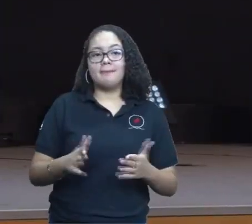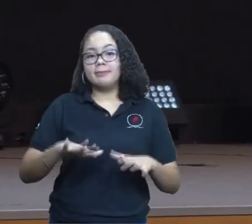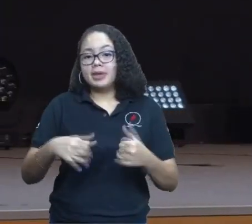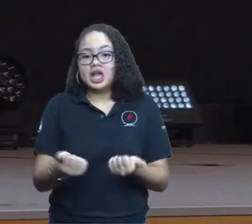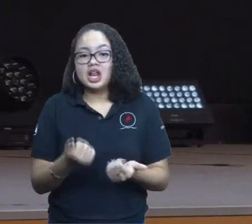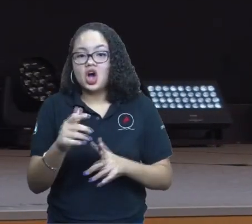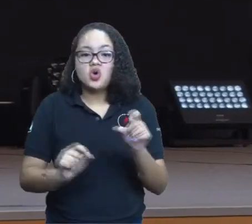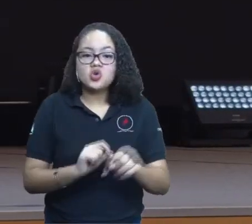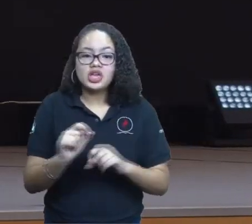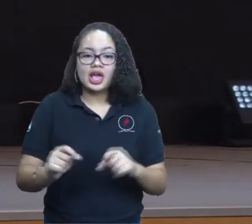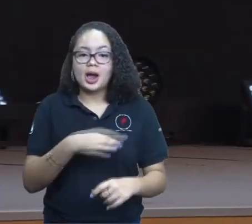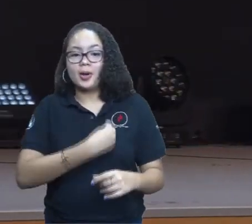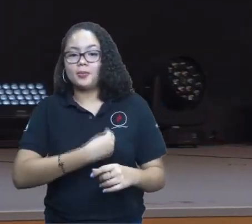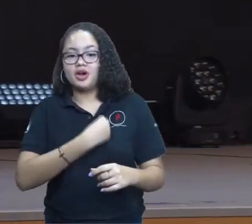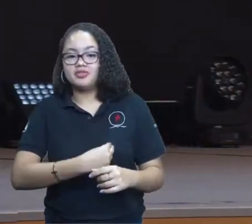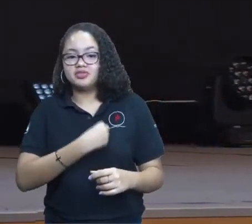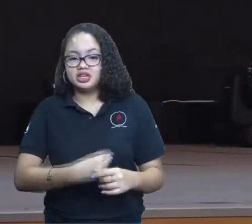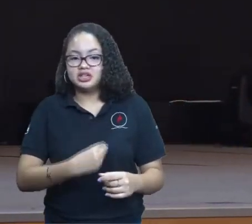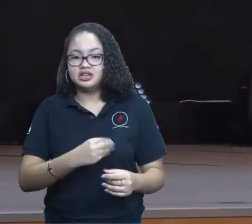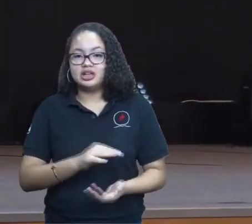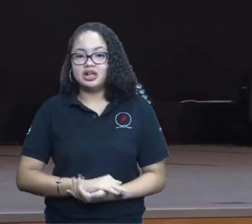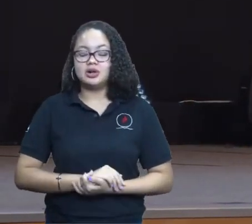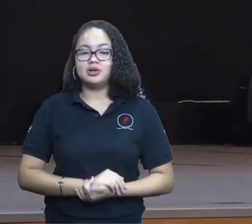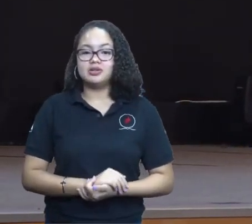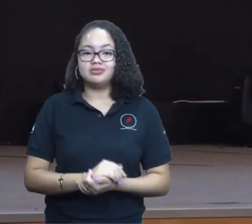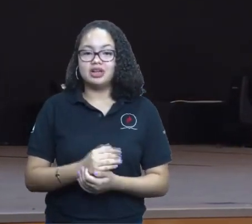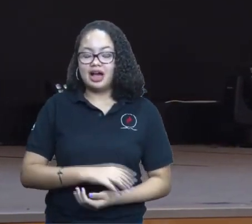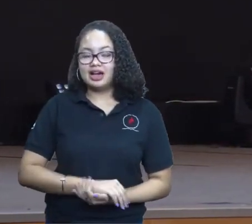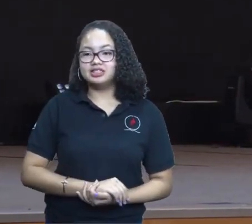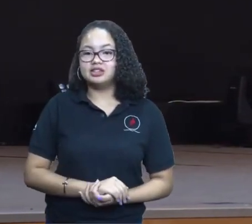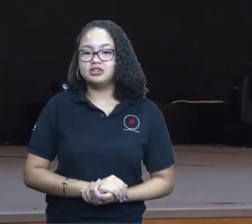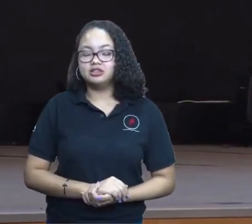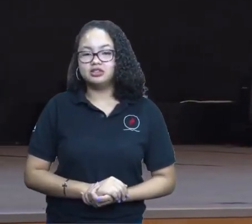melhor eu quero é melhor ter vivido uma vida de água de salsicha